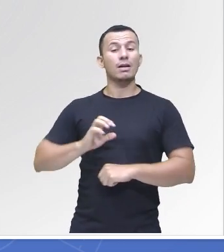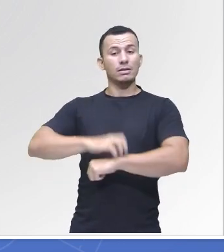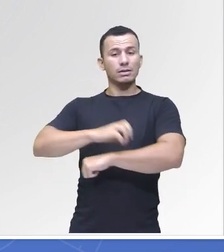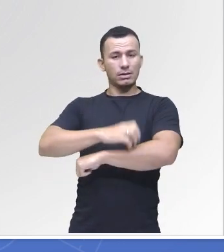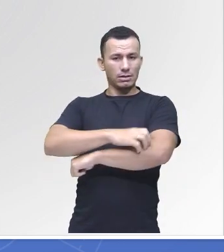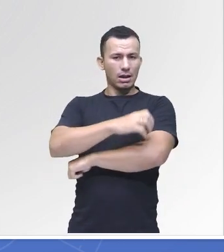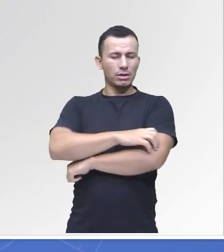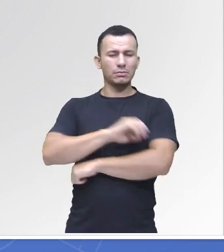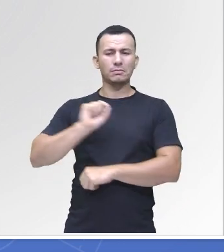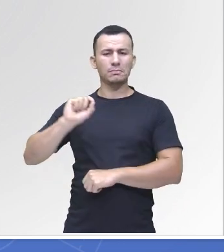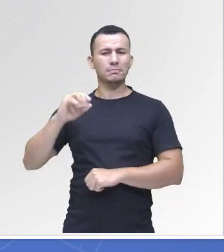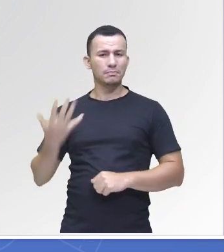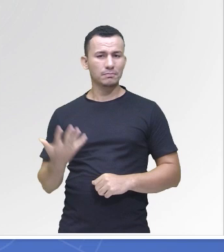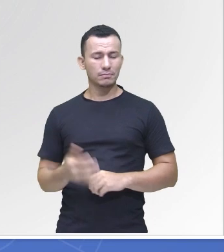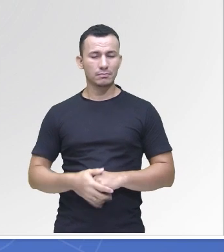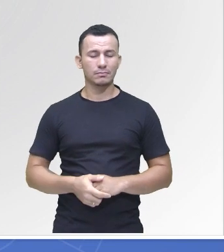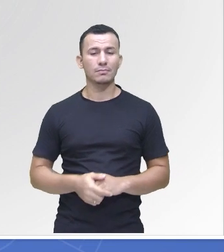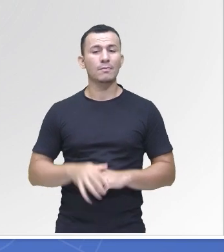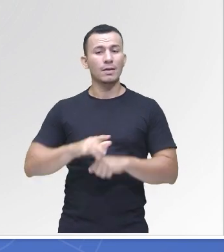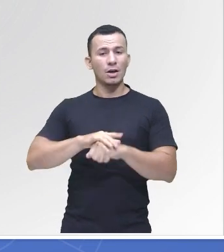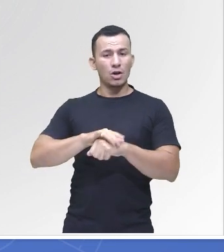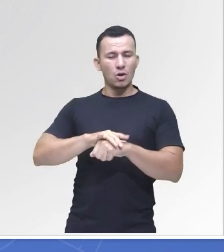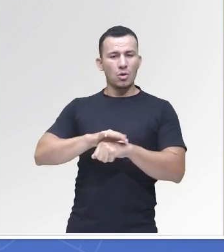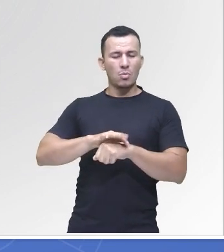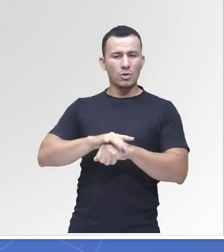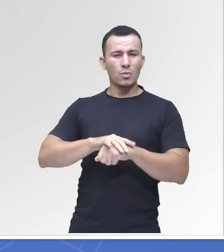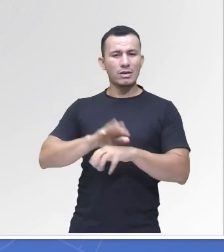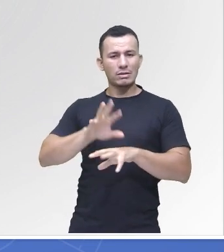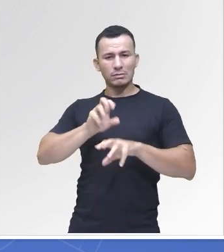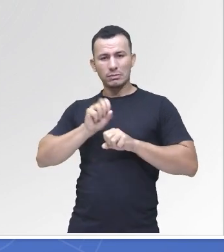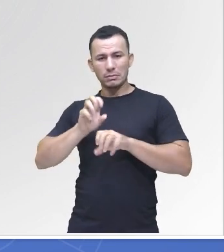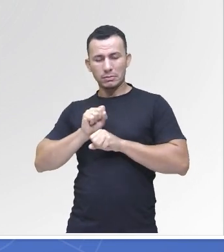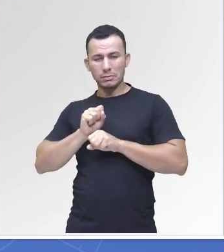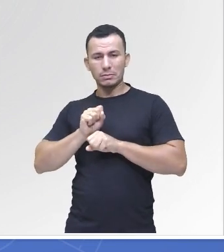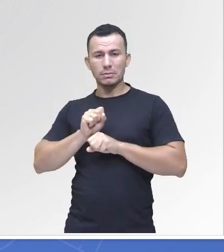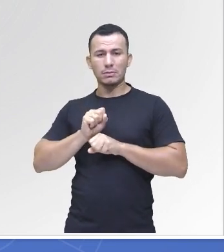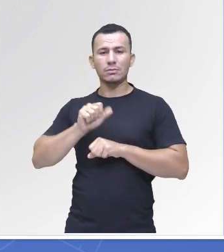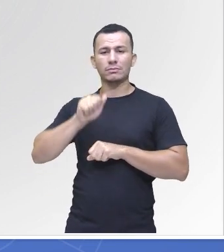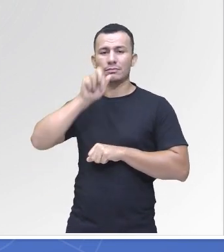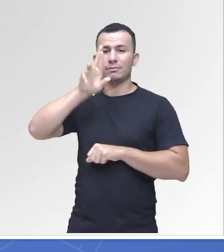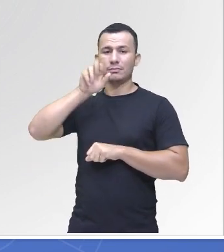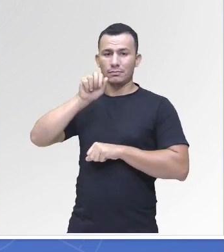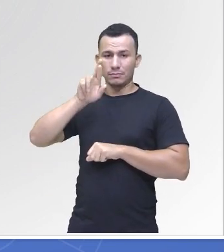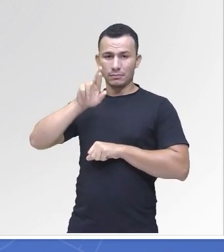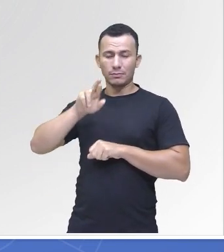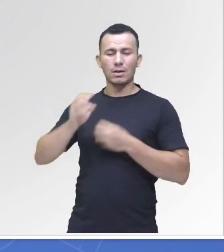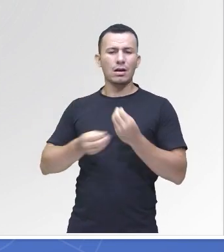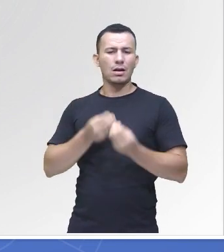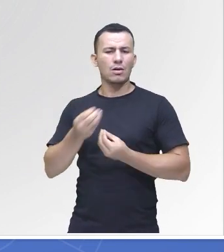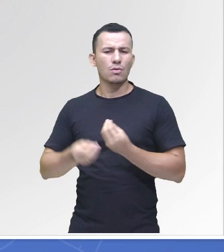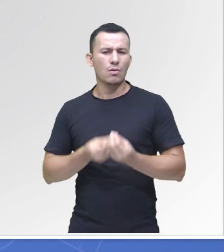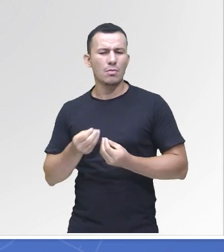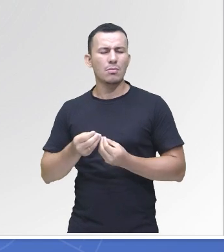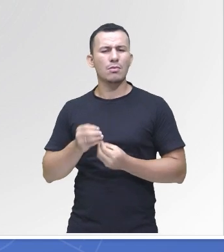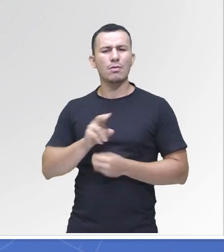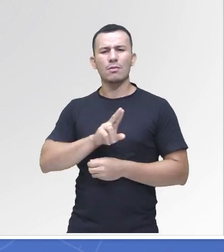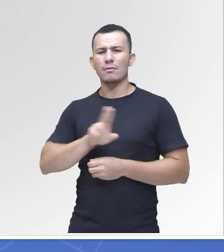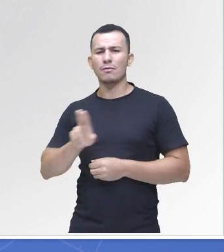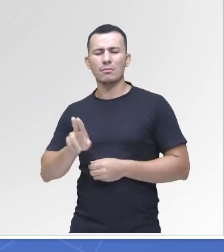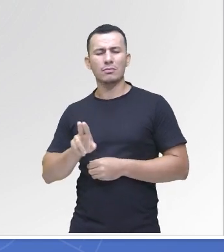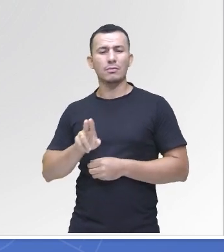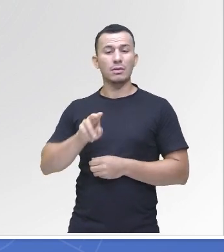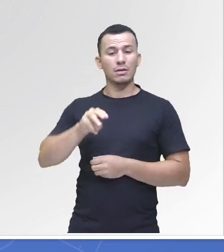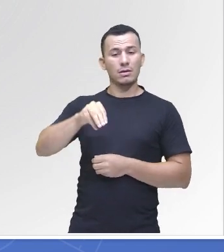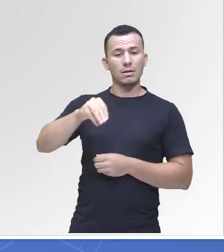né? O que é o sarampo? É uma doença infecciosa aguda viral provocada pelo morbilivírus, com